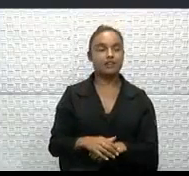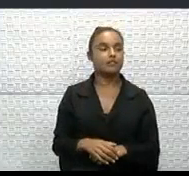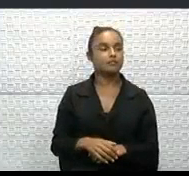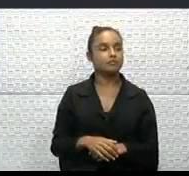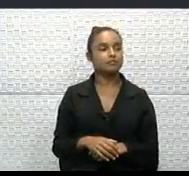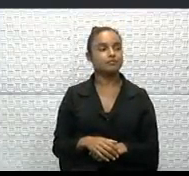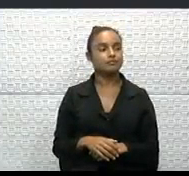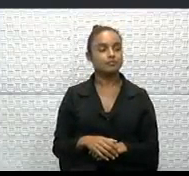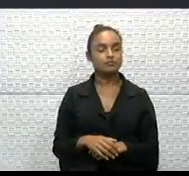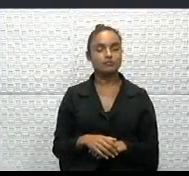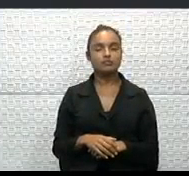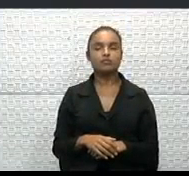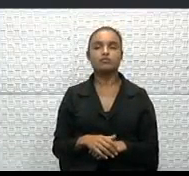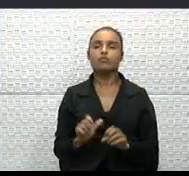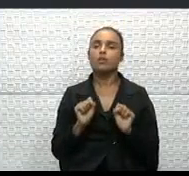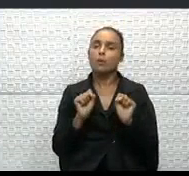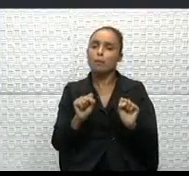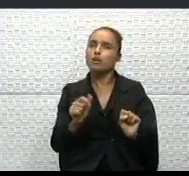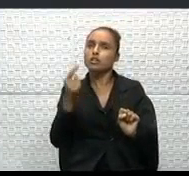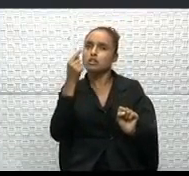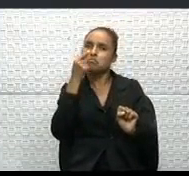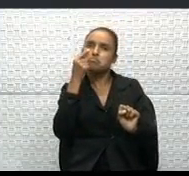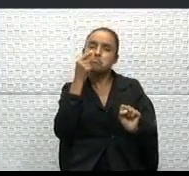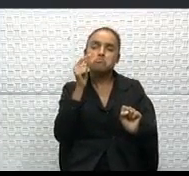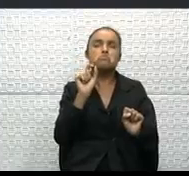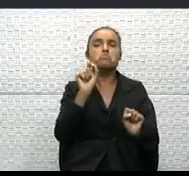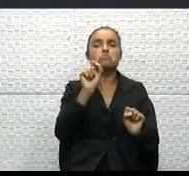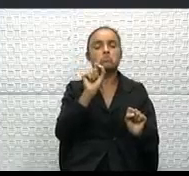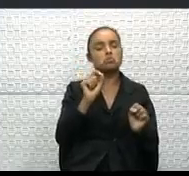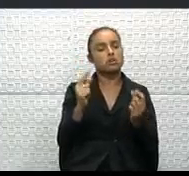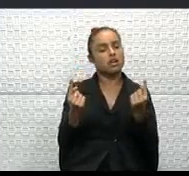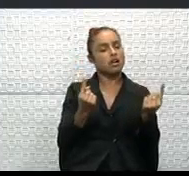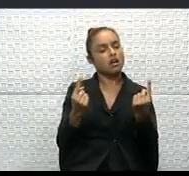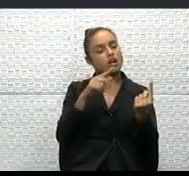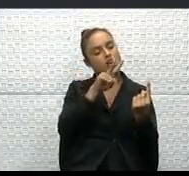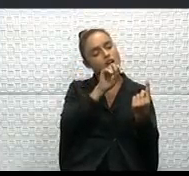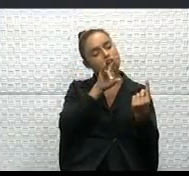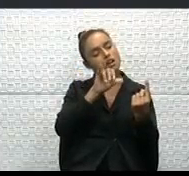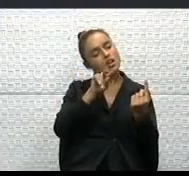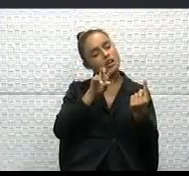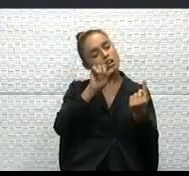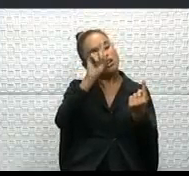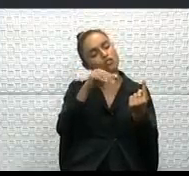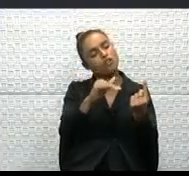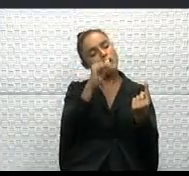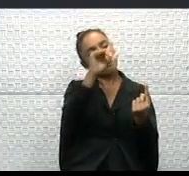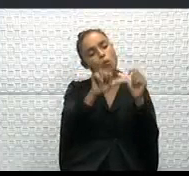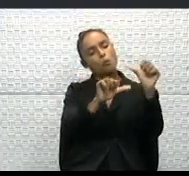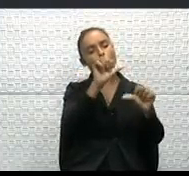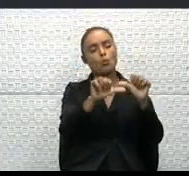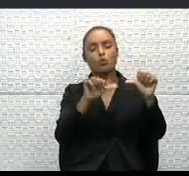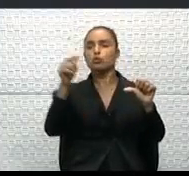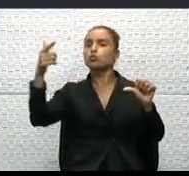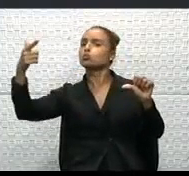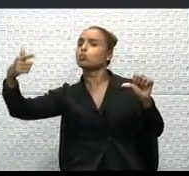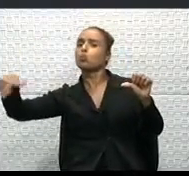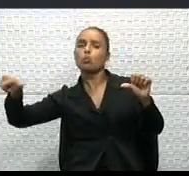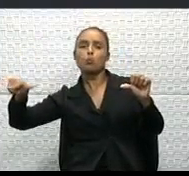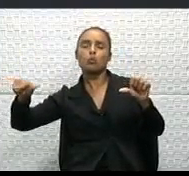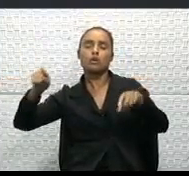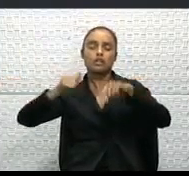É possível mensurar o quanto da variação de uma variável se deve à variação da outra e o quanto se deve